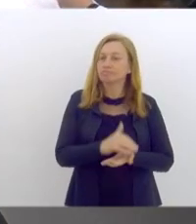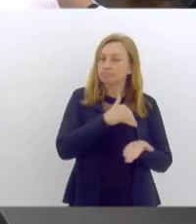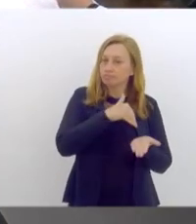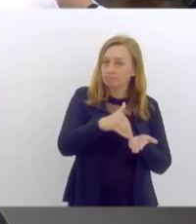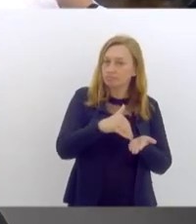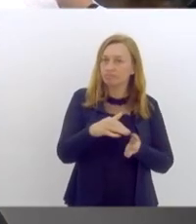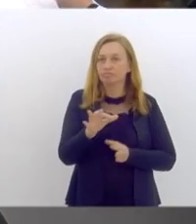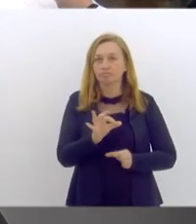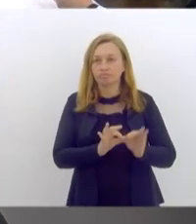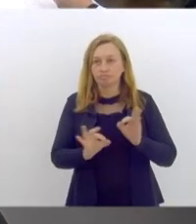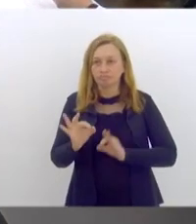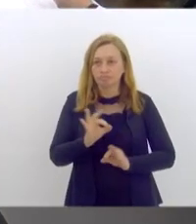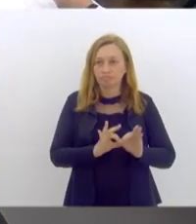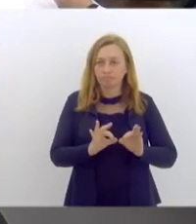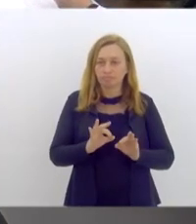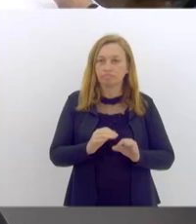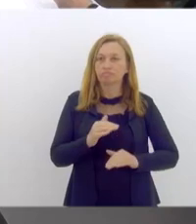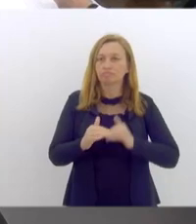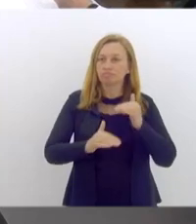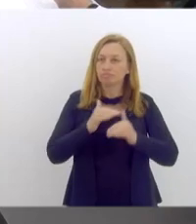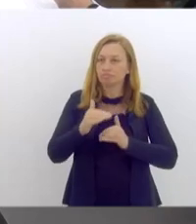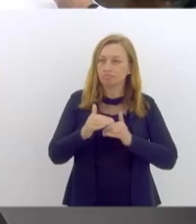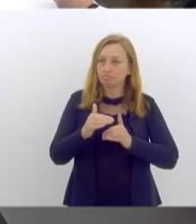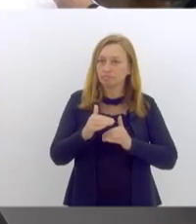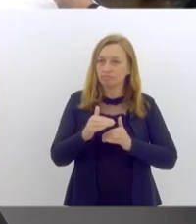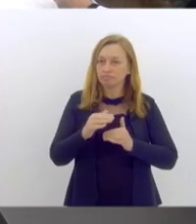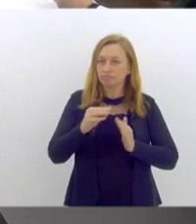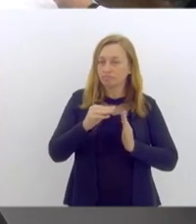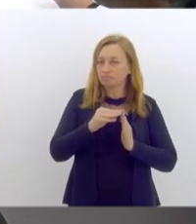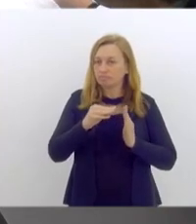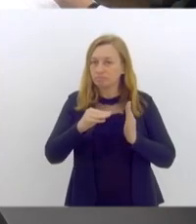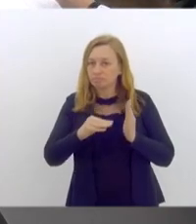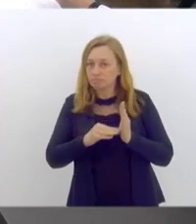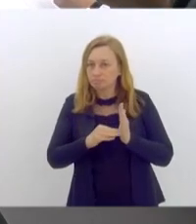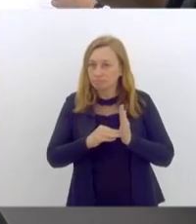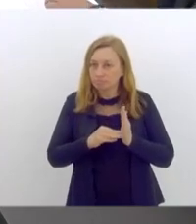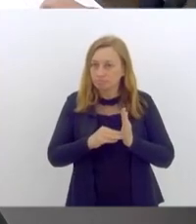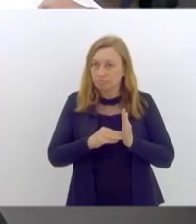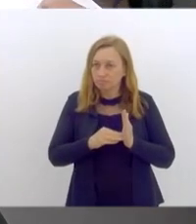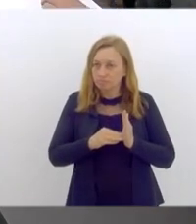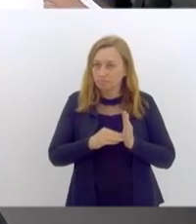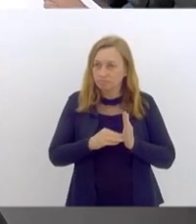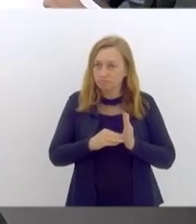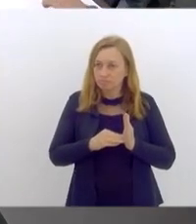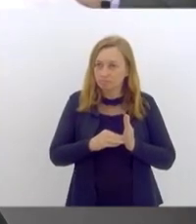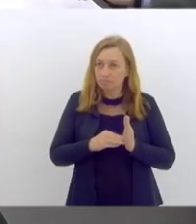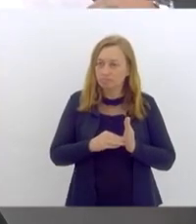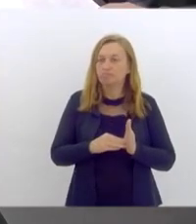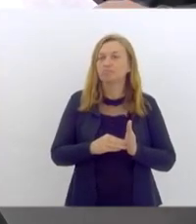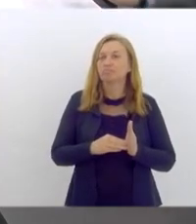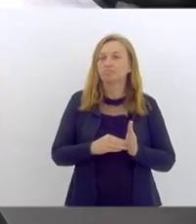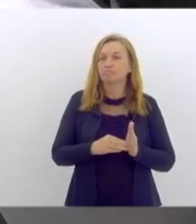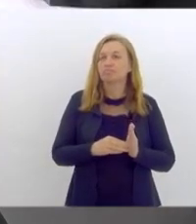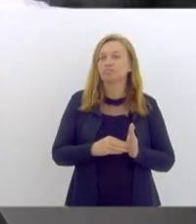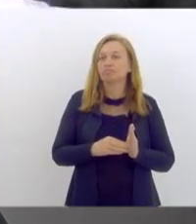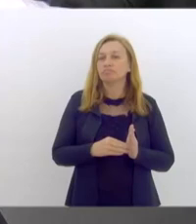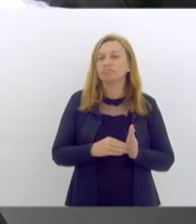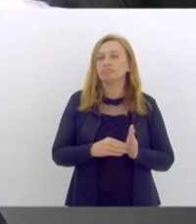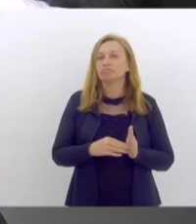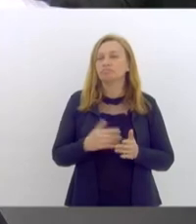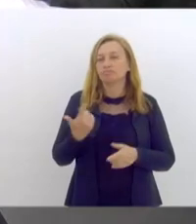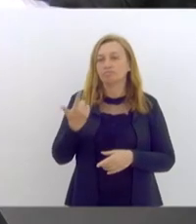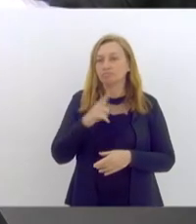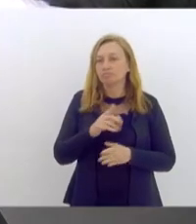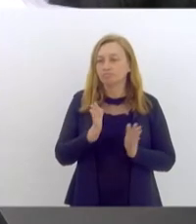secretaria de planejamento tá desenvolvendo uma metodologia que ela não vai conseguir fazer planejamento estratégico agora